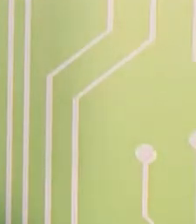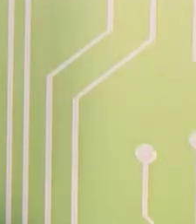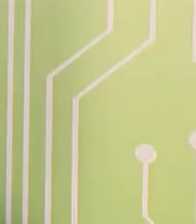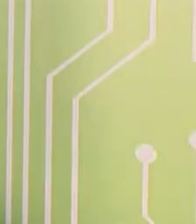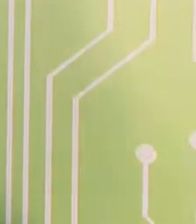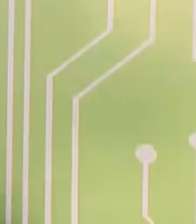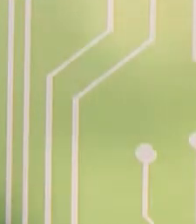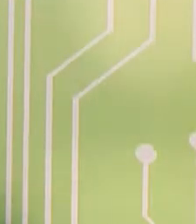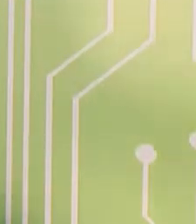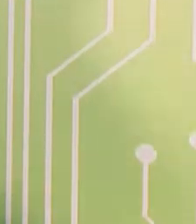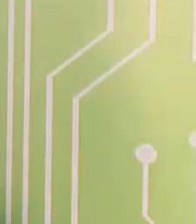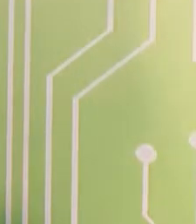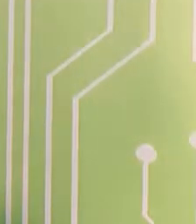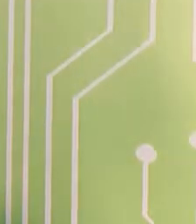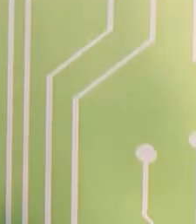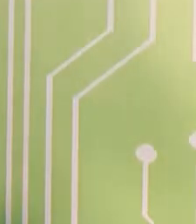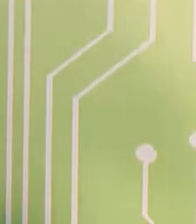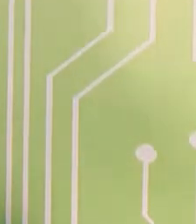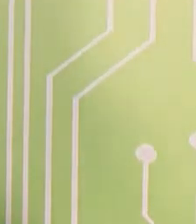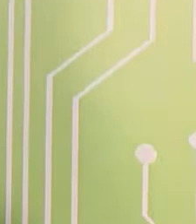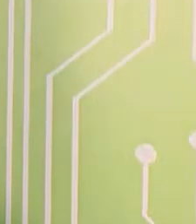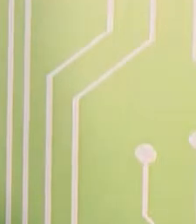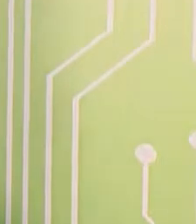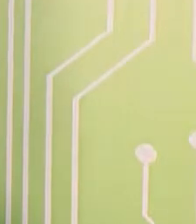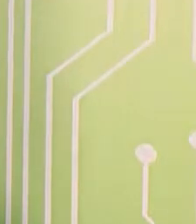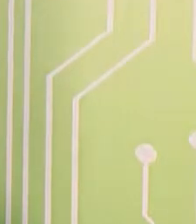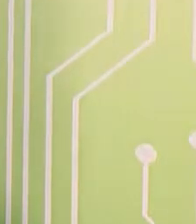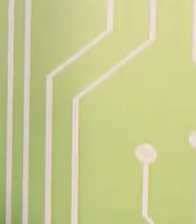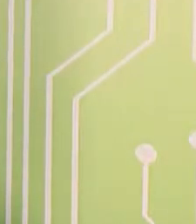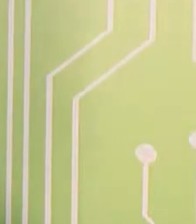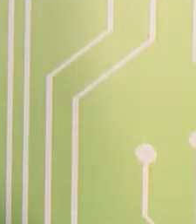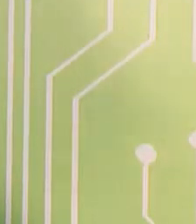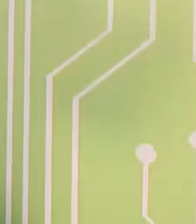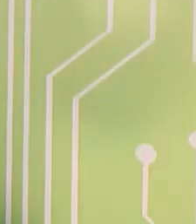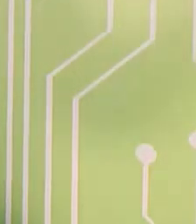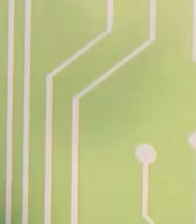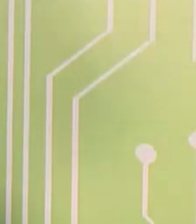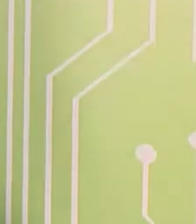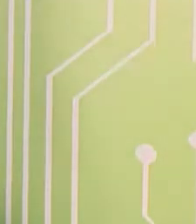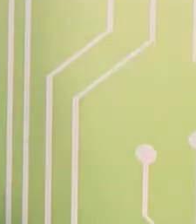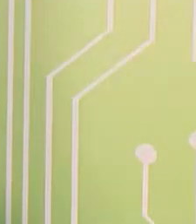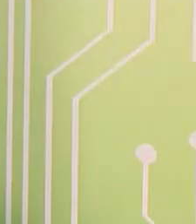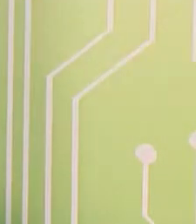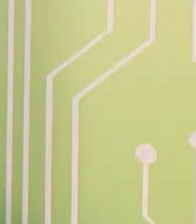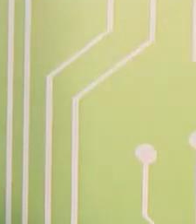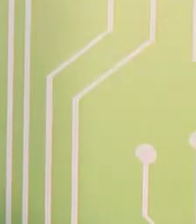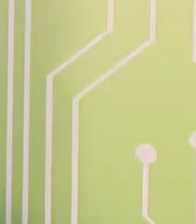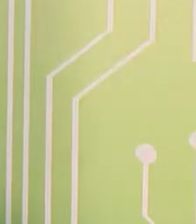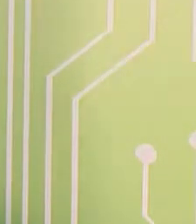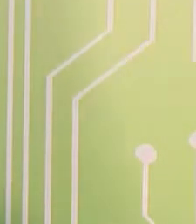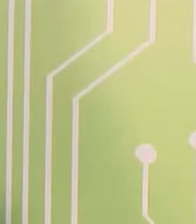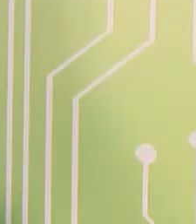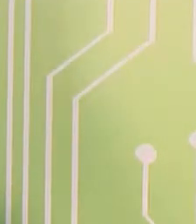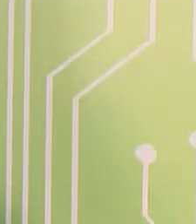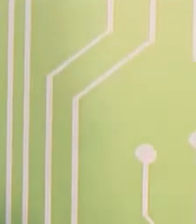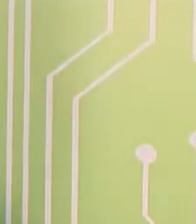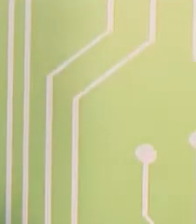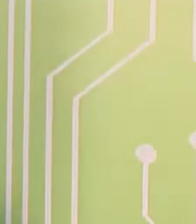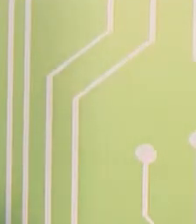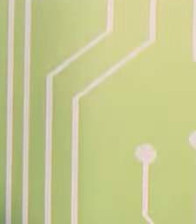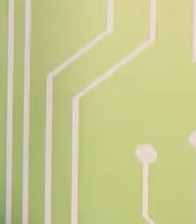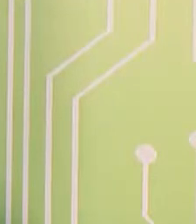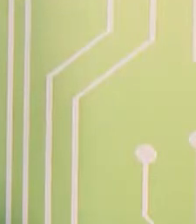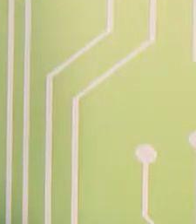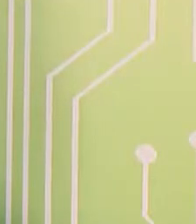professor Samuel, como vocês já viram em uma outra disciplina, conto com a participação de vocês. E hoje nós